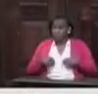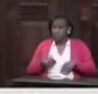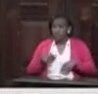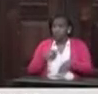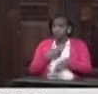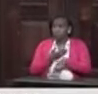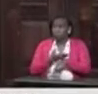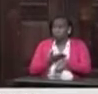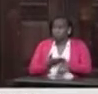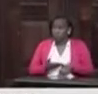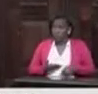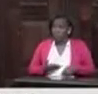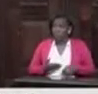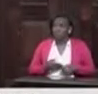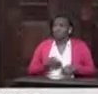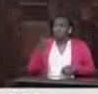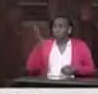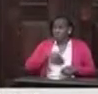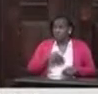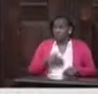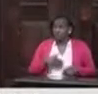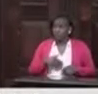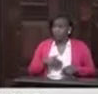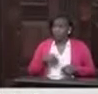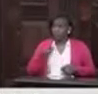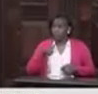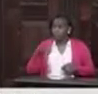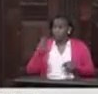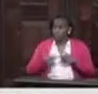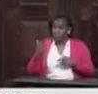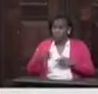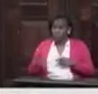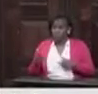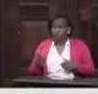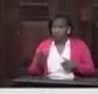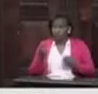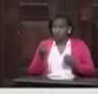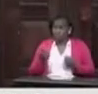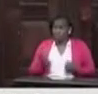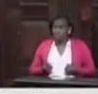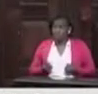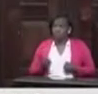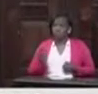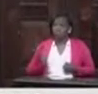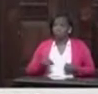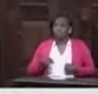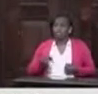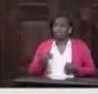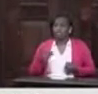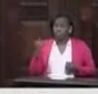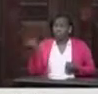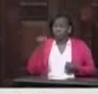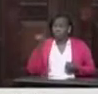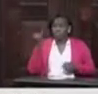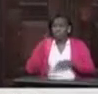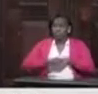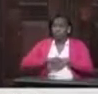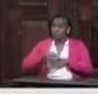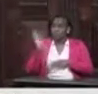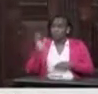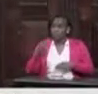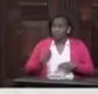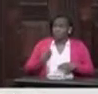tempo e a hora demonstrar que essa questão financeira é indispensável para a